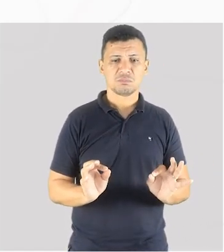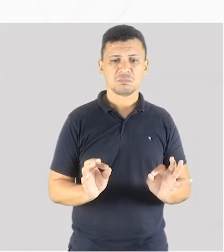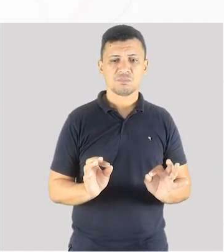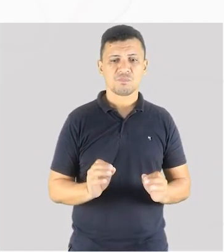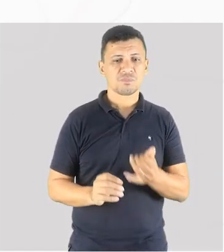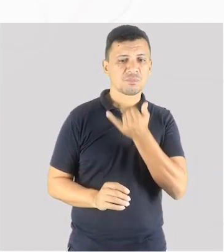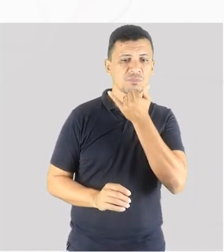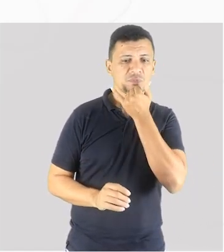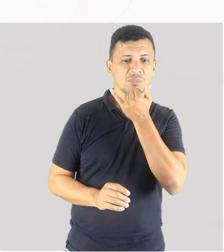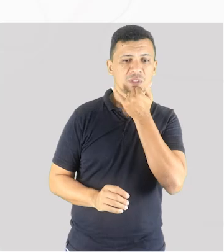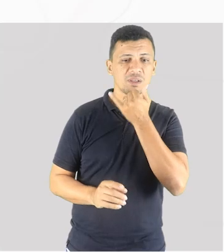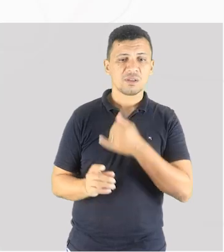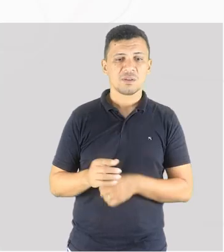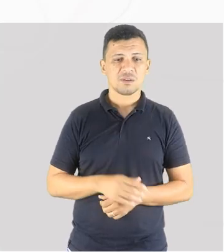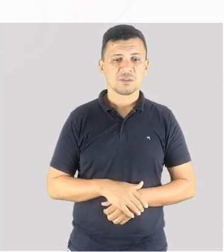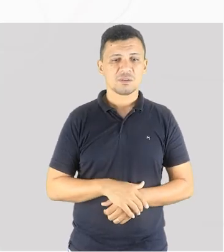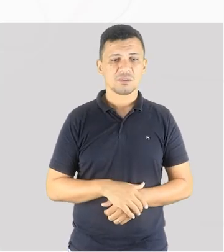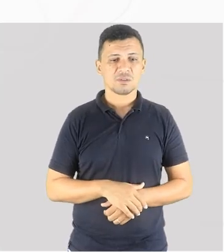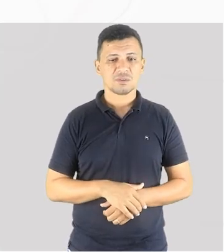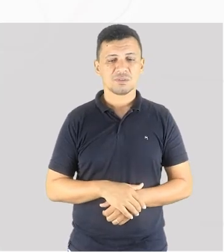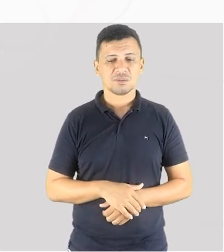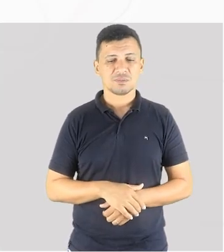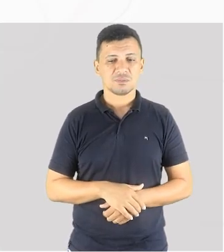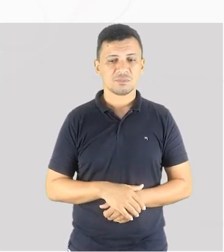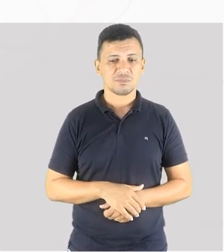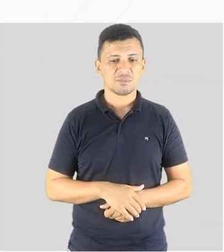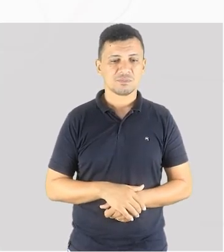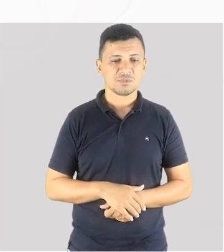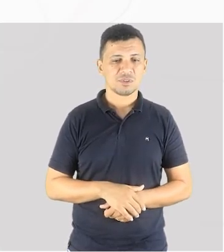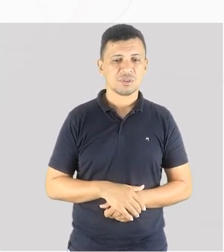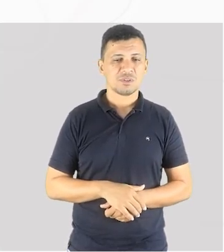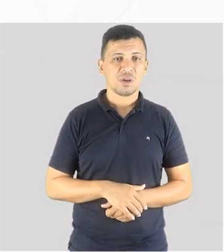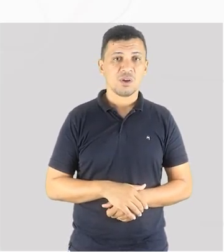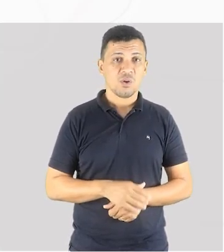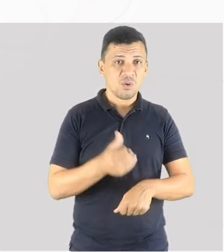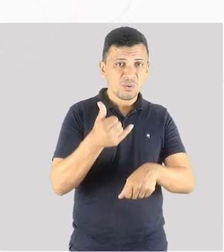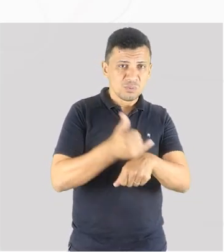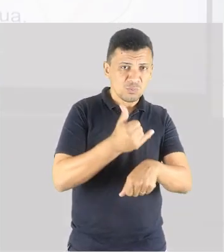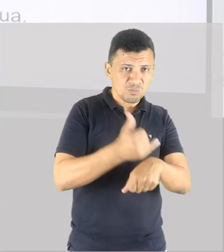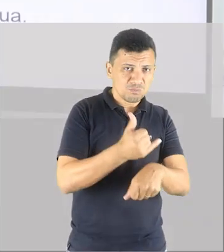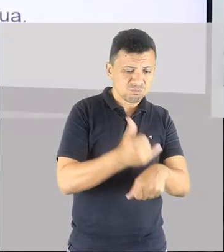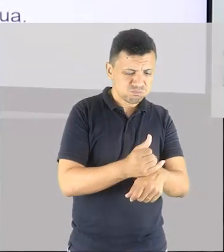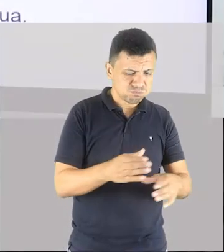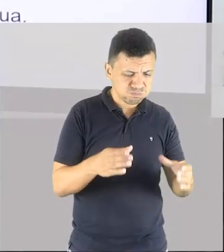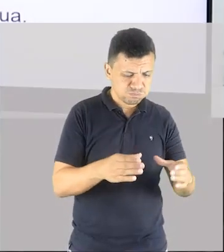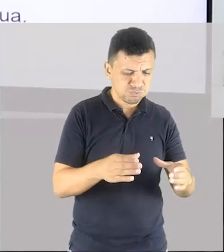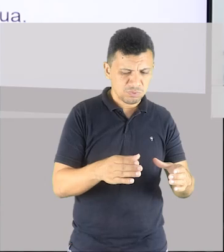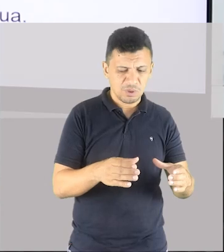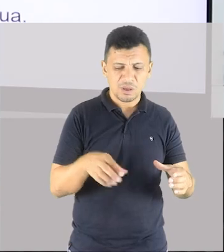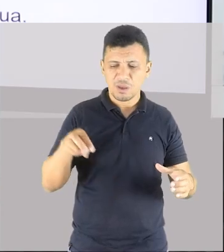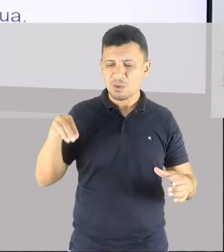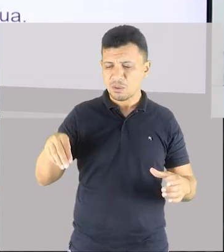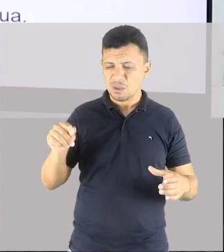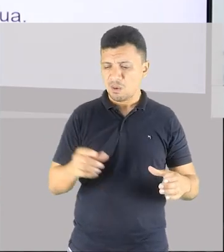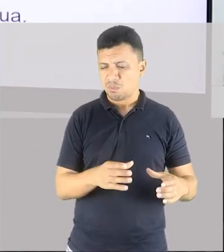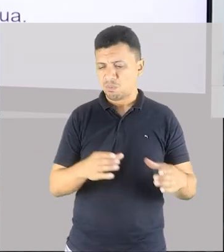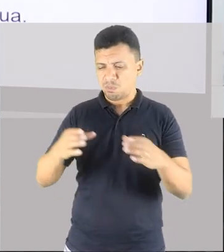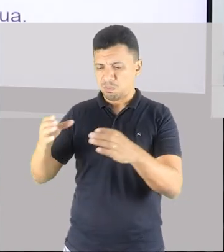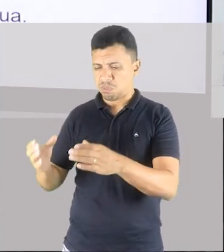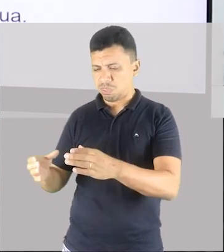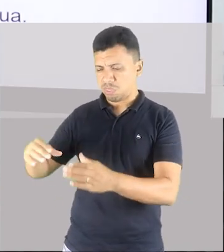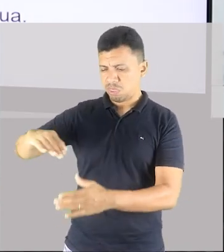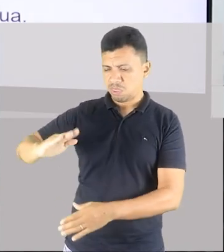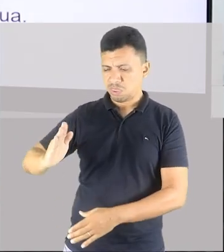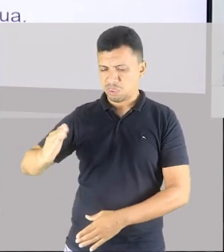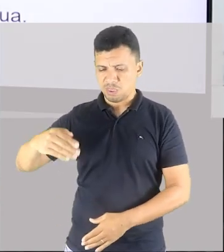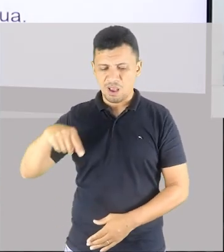não flutua. Eu estava lendo não afunda. O bloco de ferro flutua no mercúrio, mas não